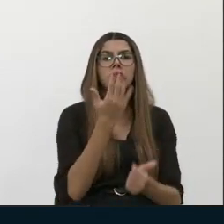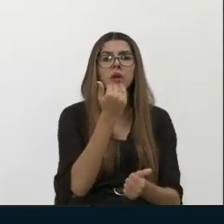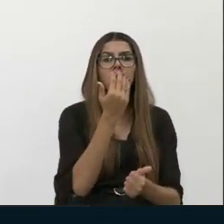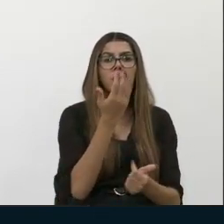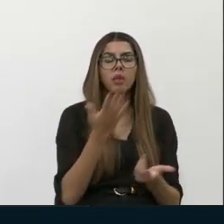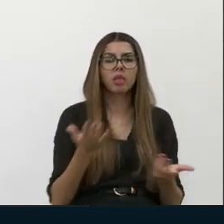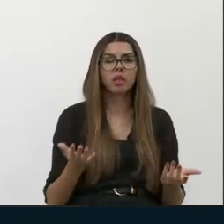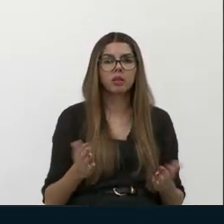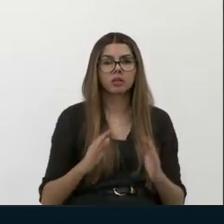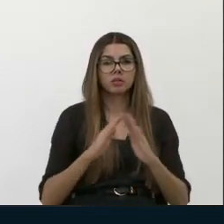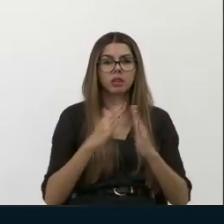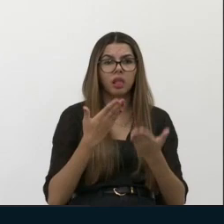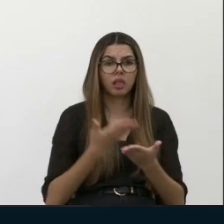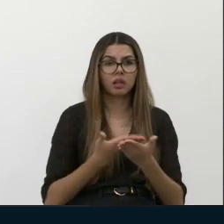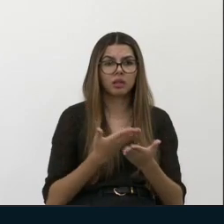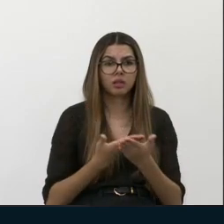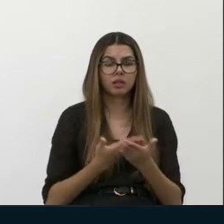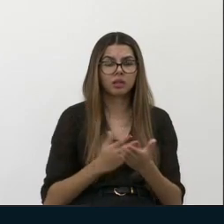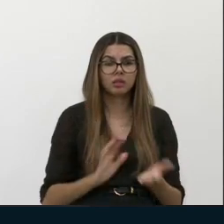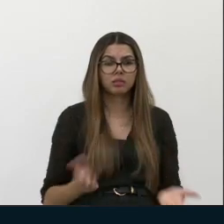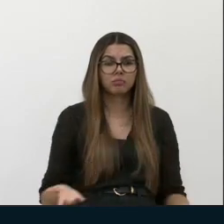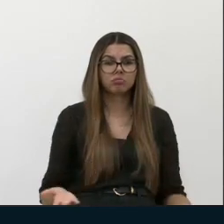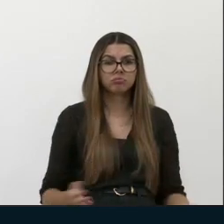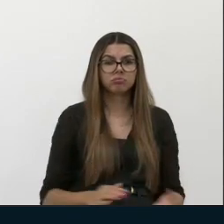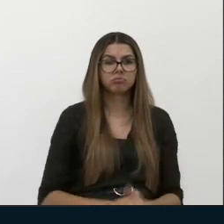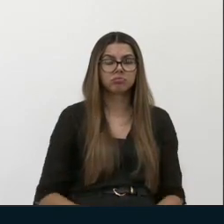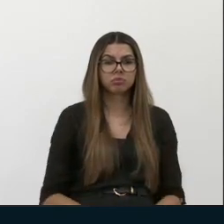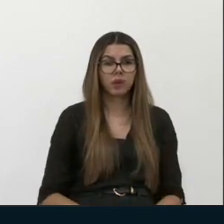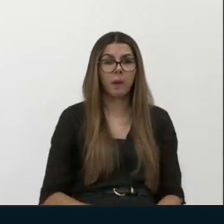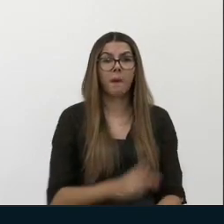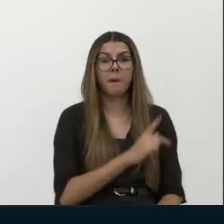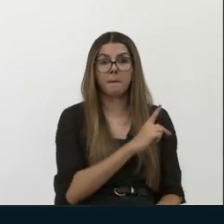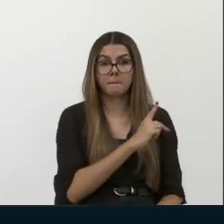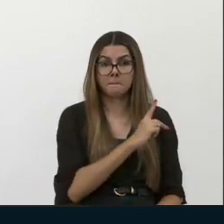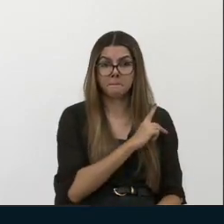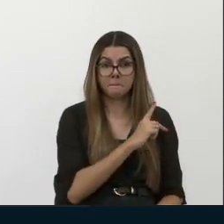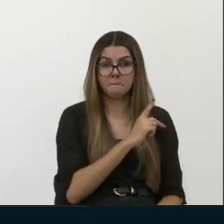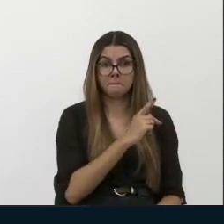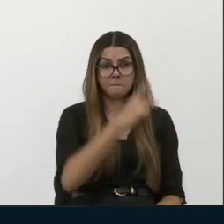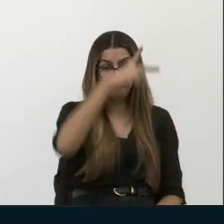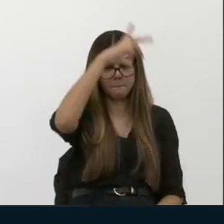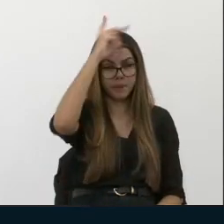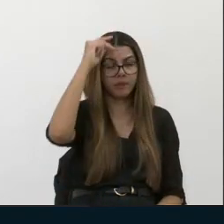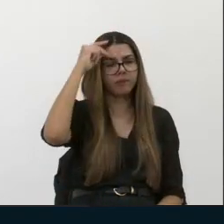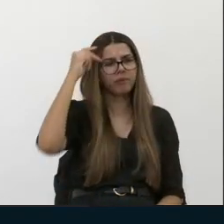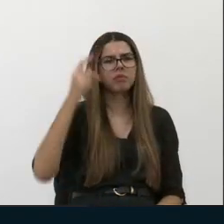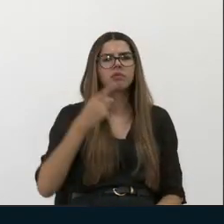Segundo, o próprio prefeito me disse, o presidente Tiziano também